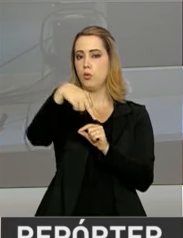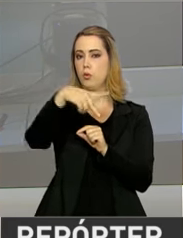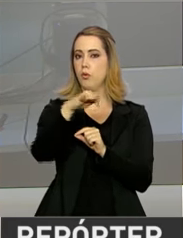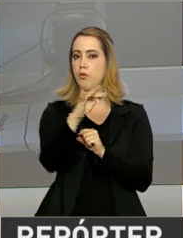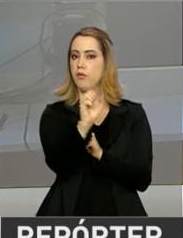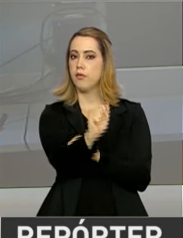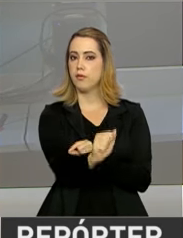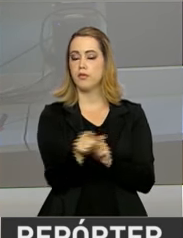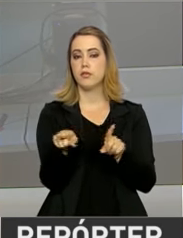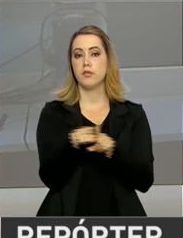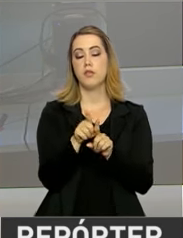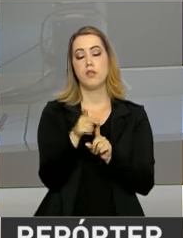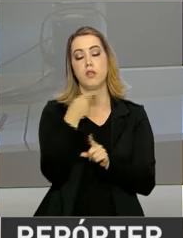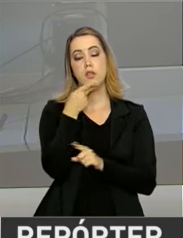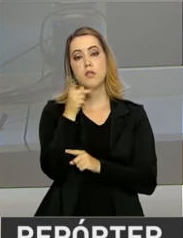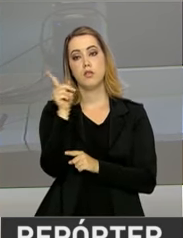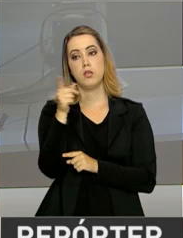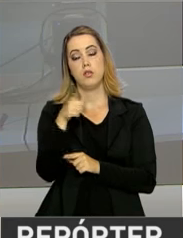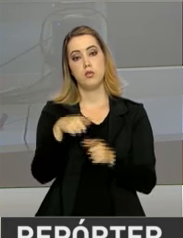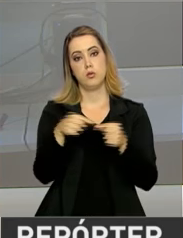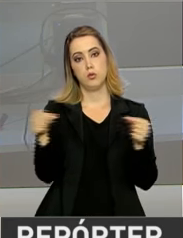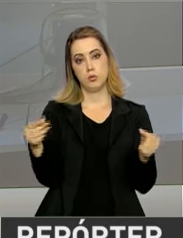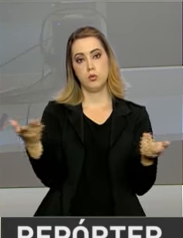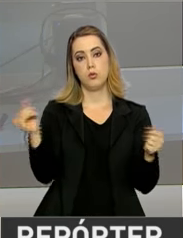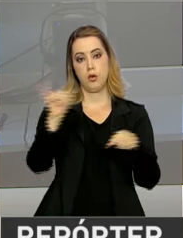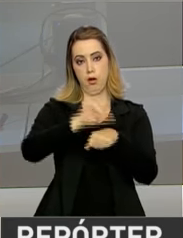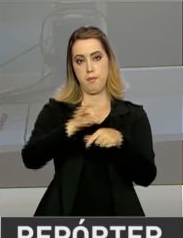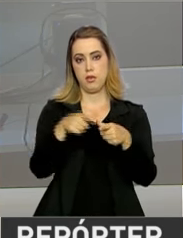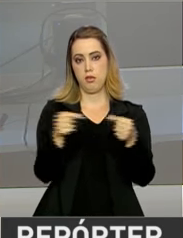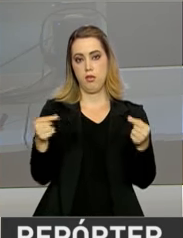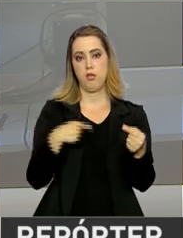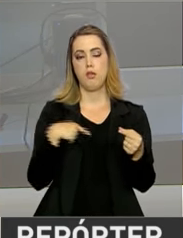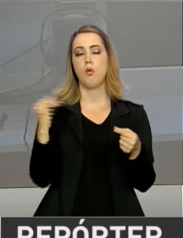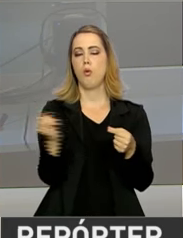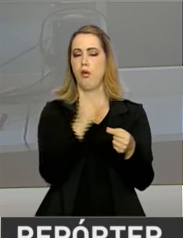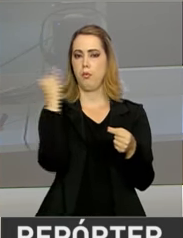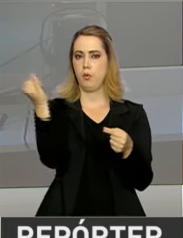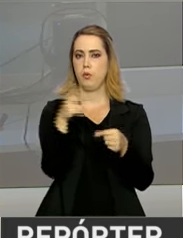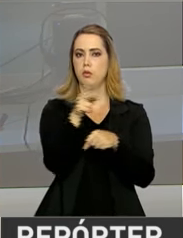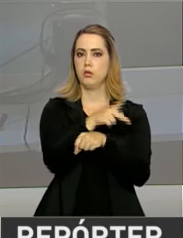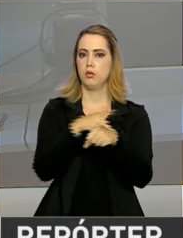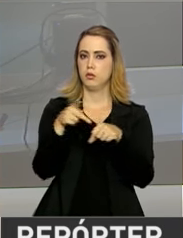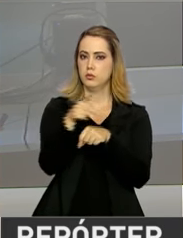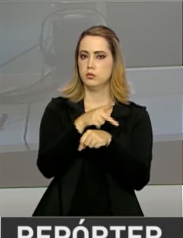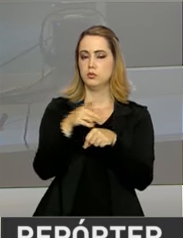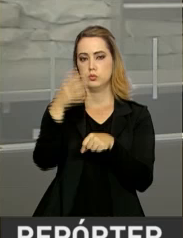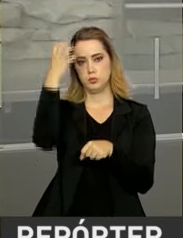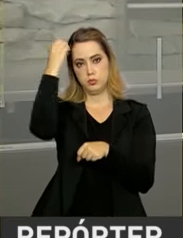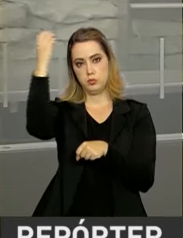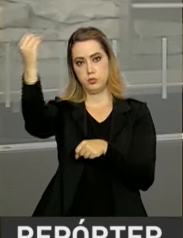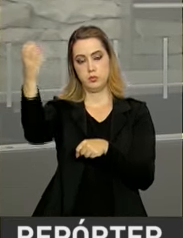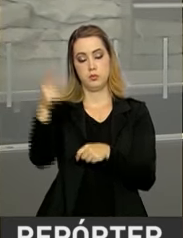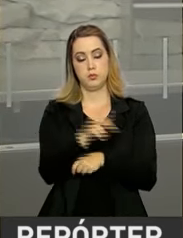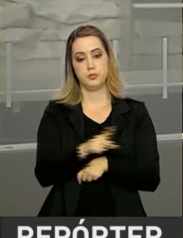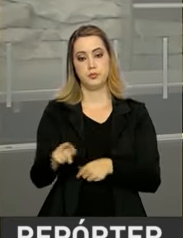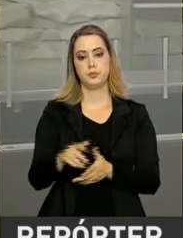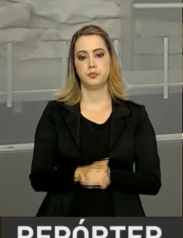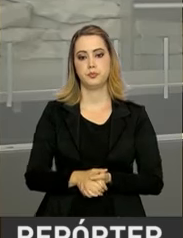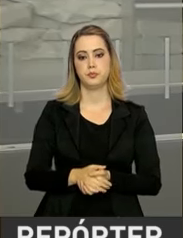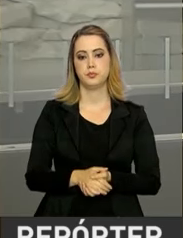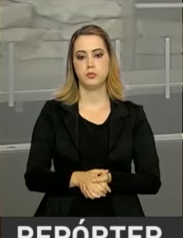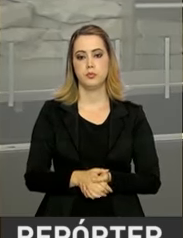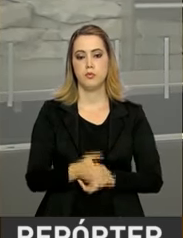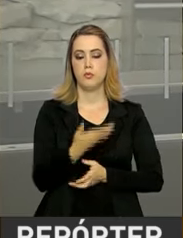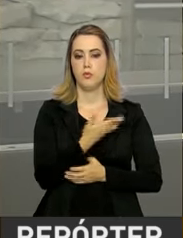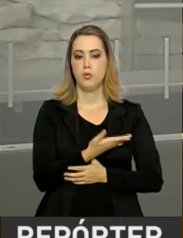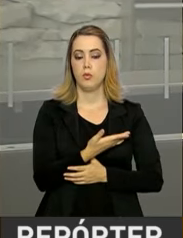visita do presidente michel temer ao japão foi fundamental para incrementar o comércio com o país asiático o presidente temer deu essa